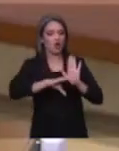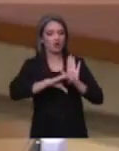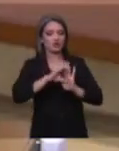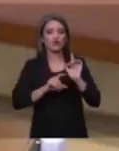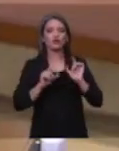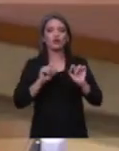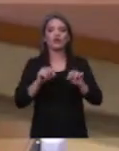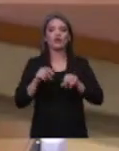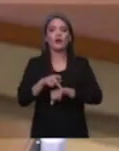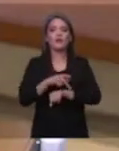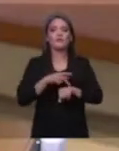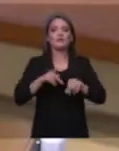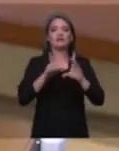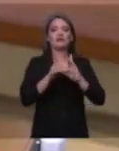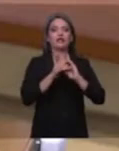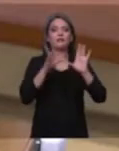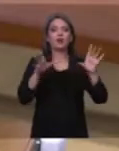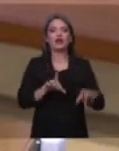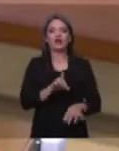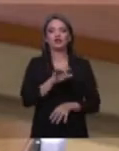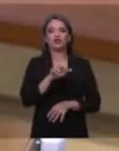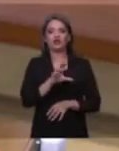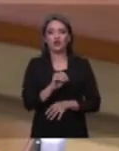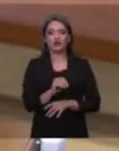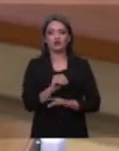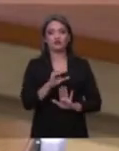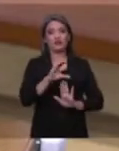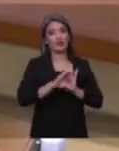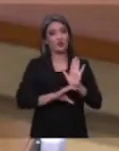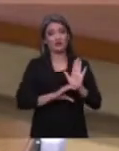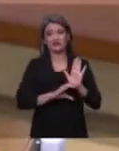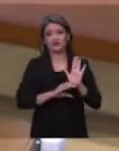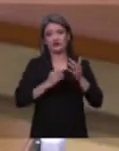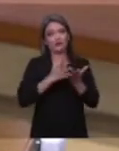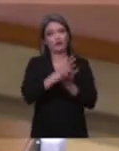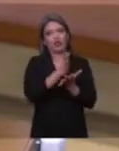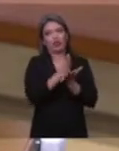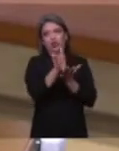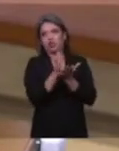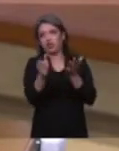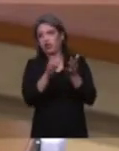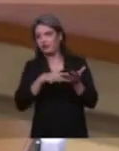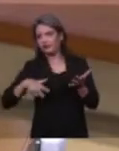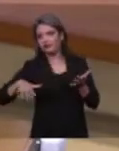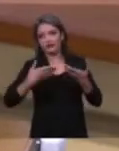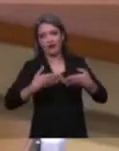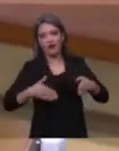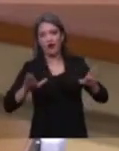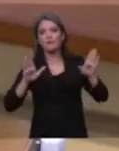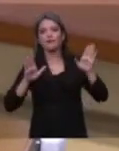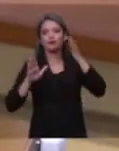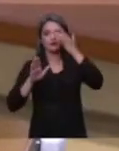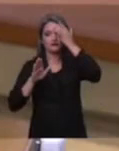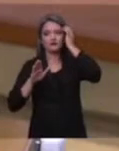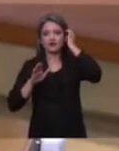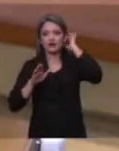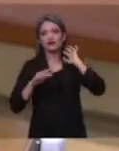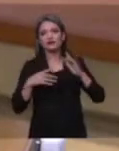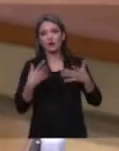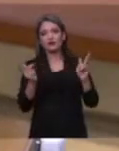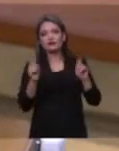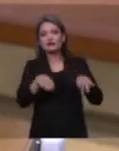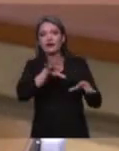Estado Democrático de Direito? É um conceito amplo, onde nós podemos, em alguma medida, encaixar